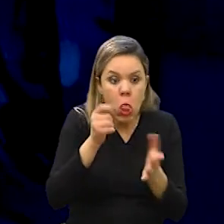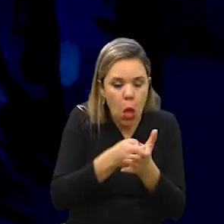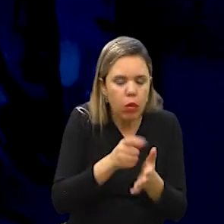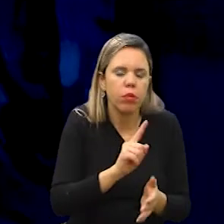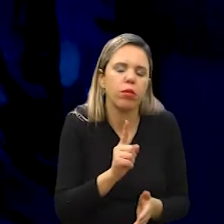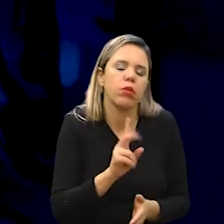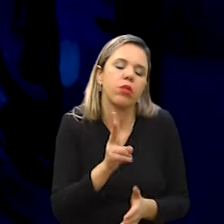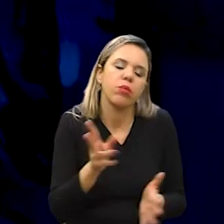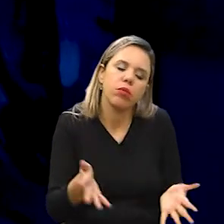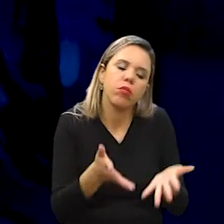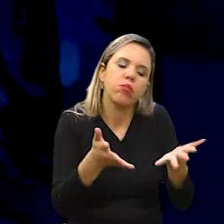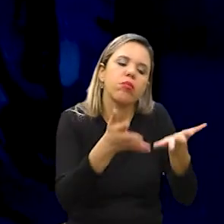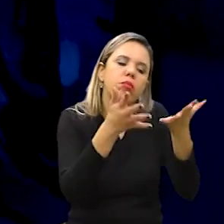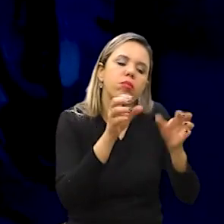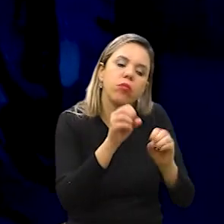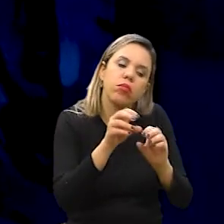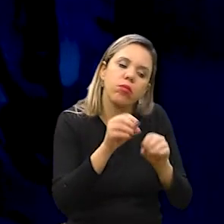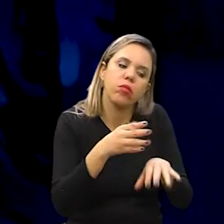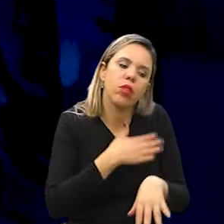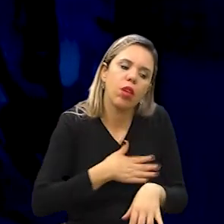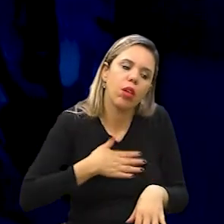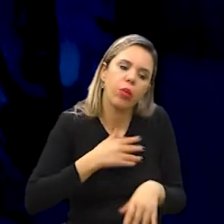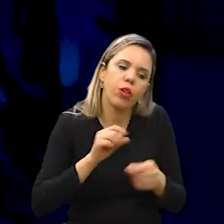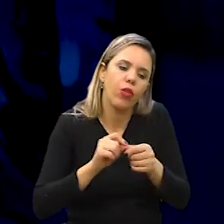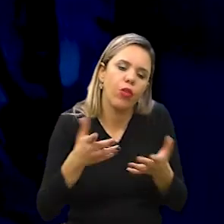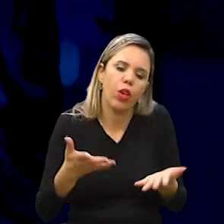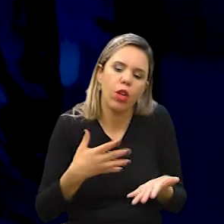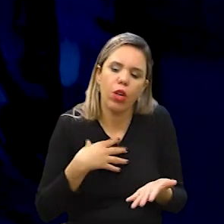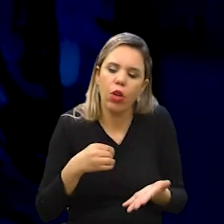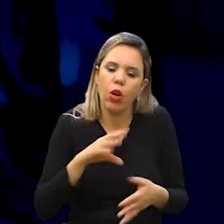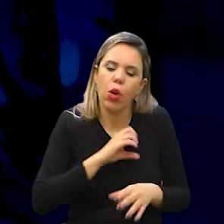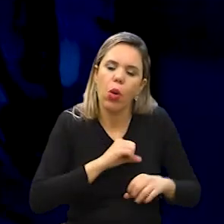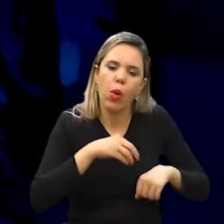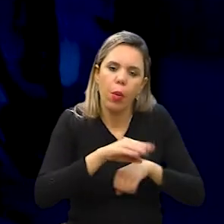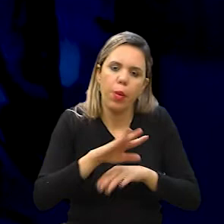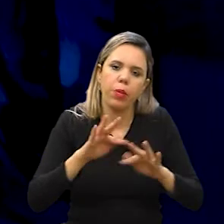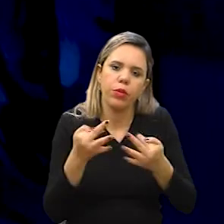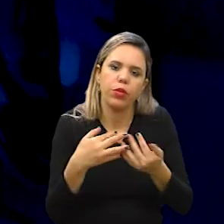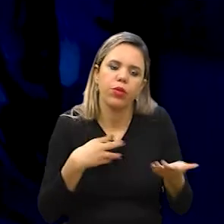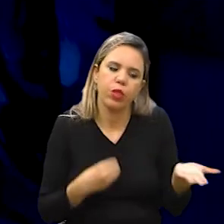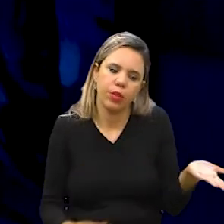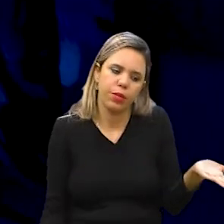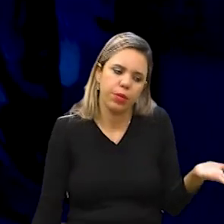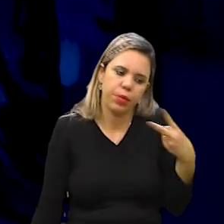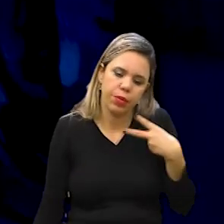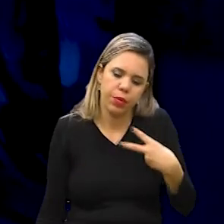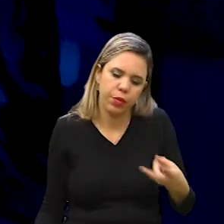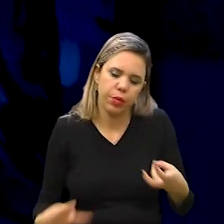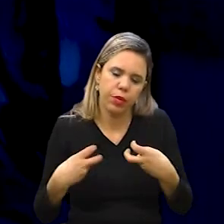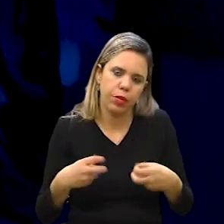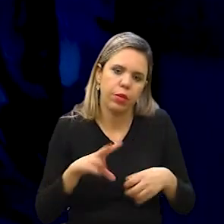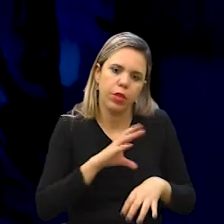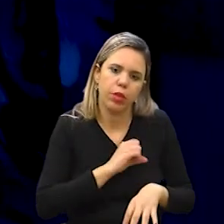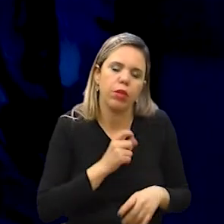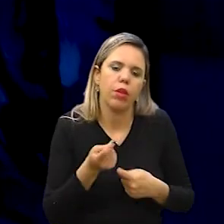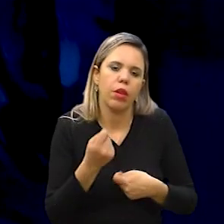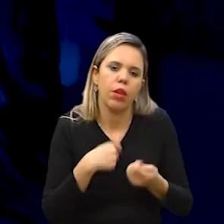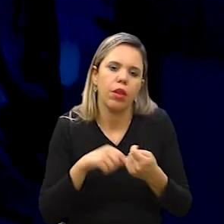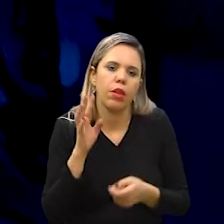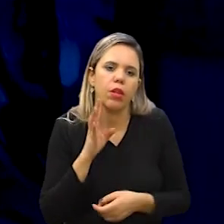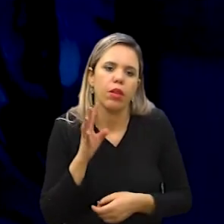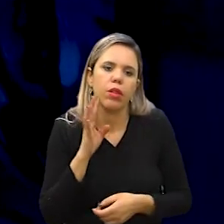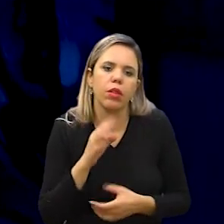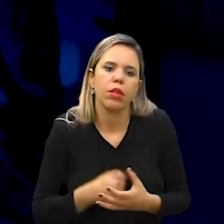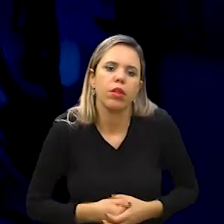induzi. Eu sempre amei tanto o que eu faço, que esse amor passou para eles. Eles viram que o meu amor pelo negócio é